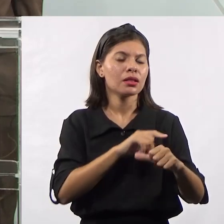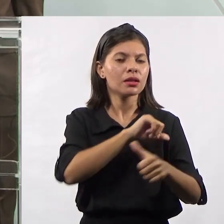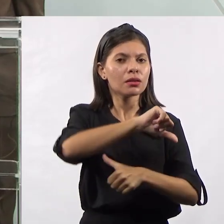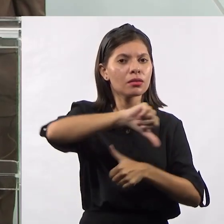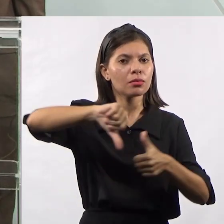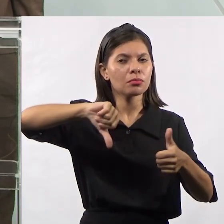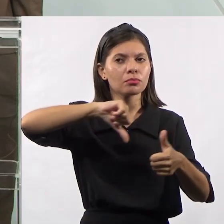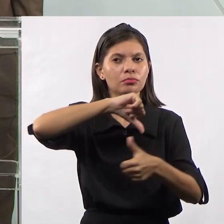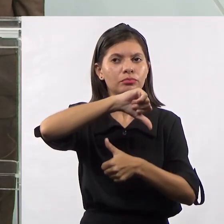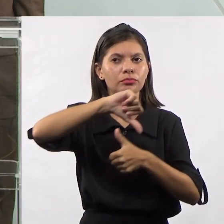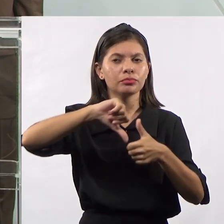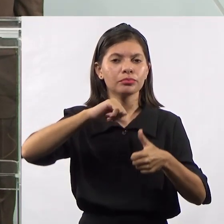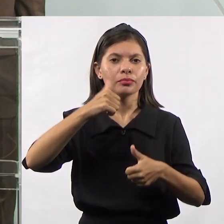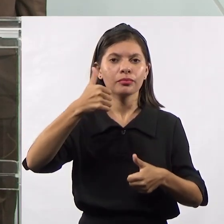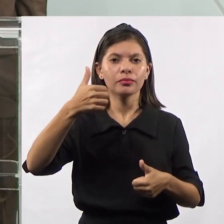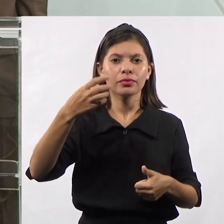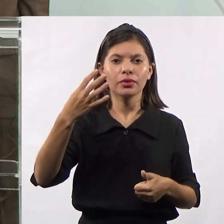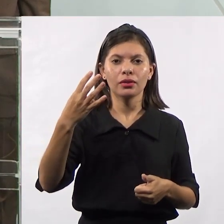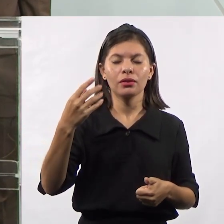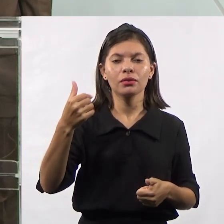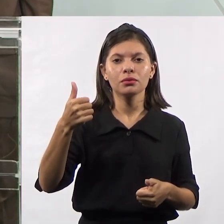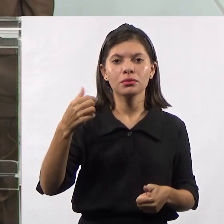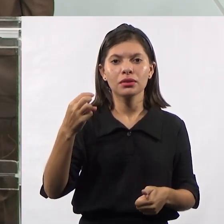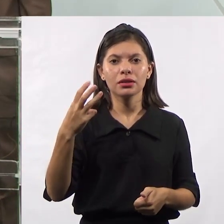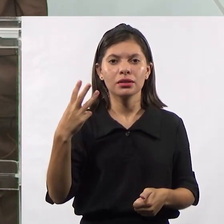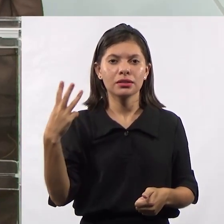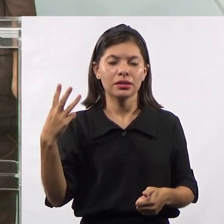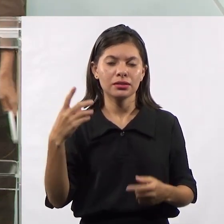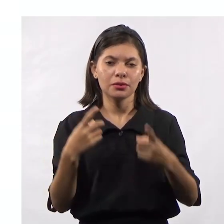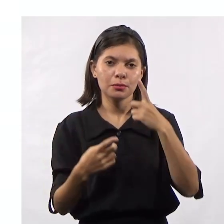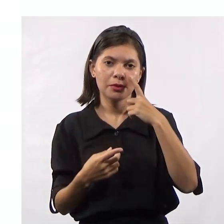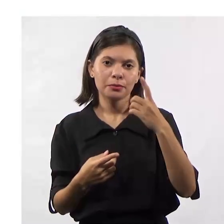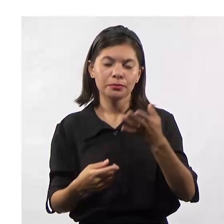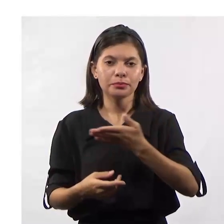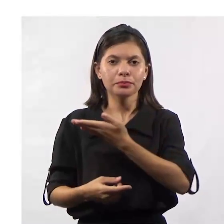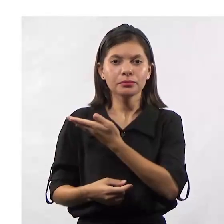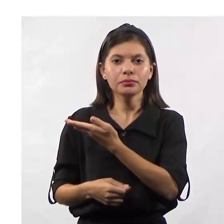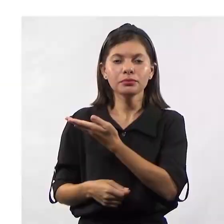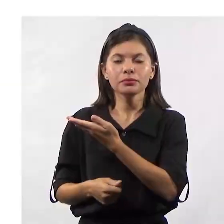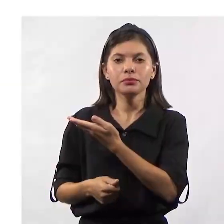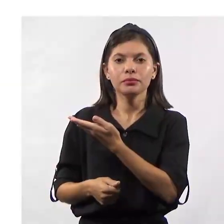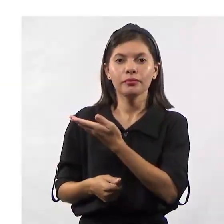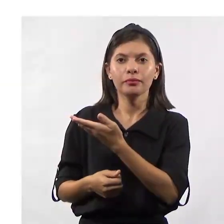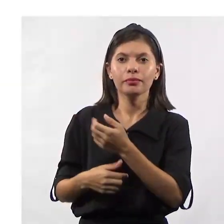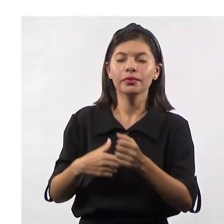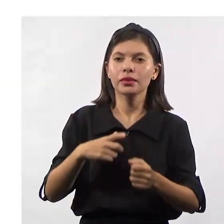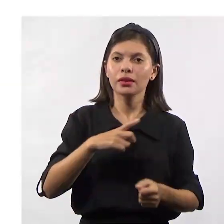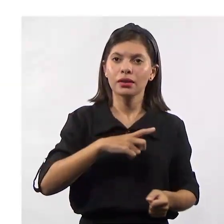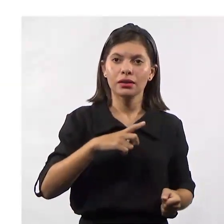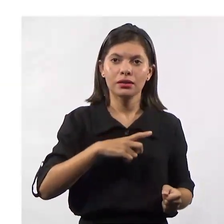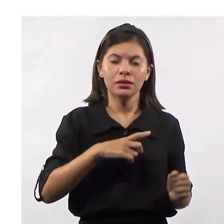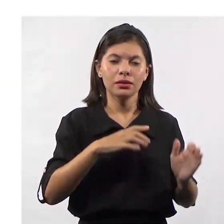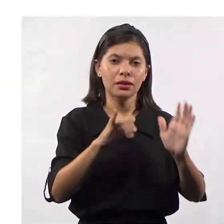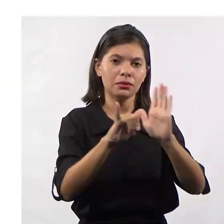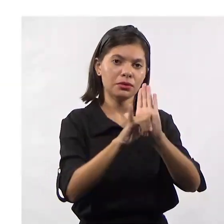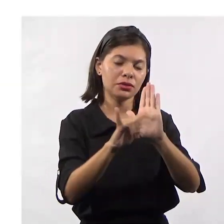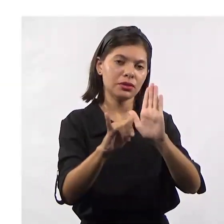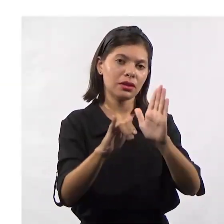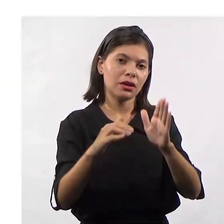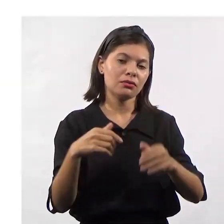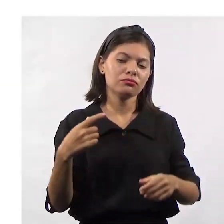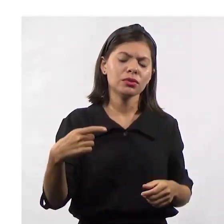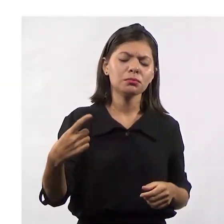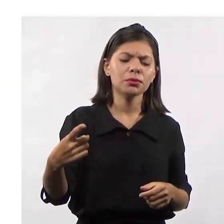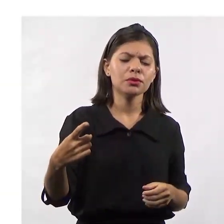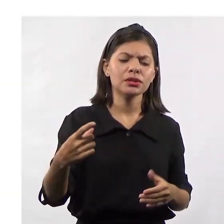essas mudanças trazidas pela 14133. Vamos lá ver? Olha aí. A gente tem o edital e depois a gente vai